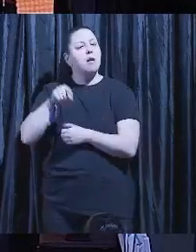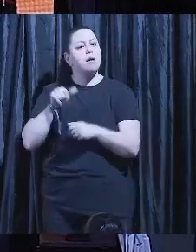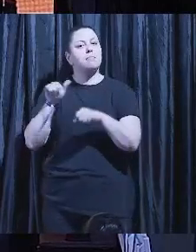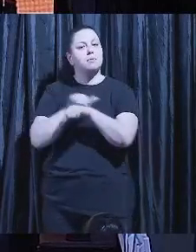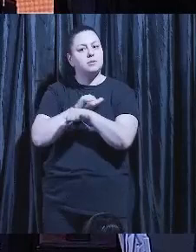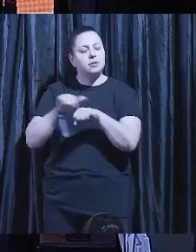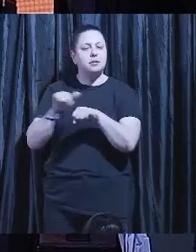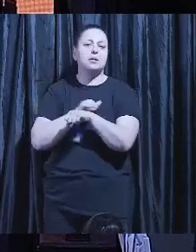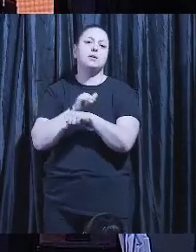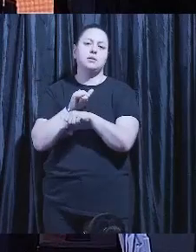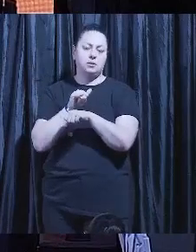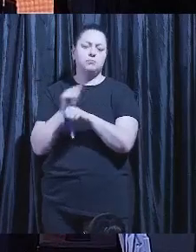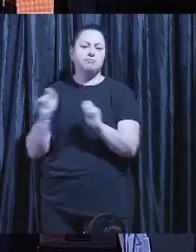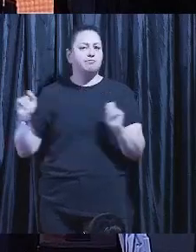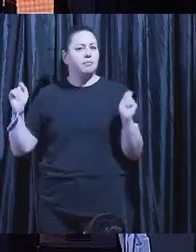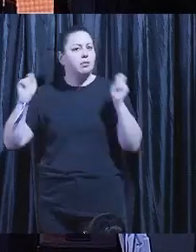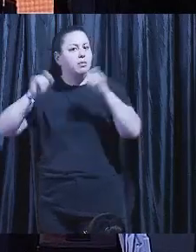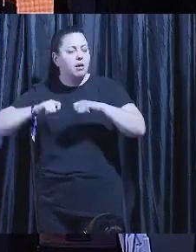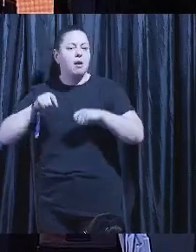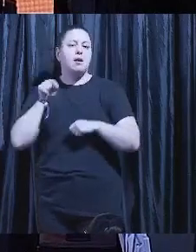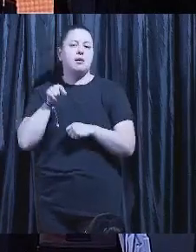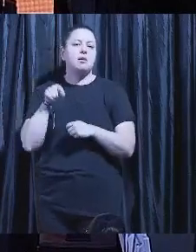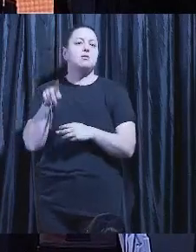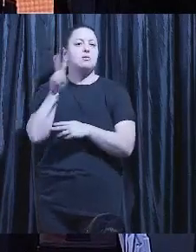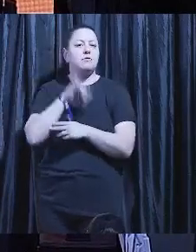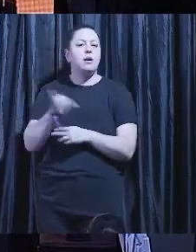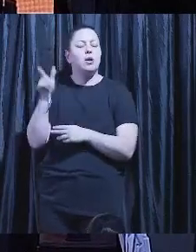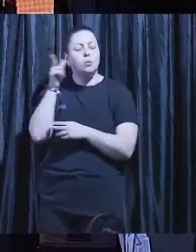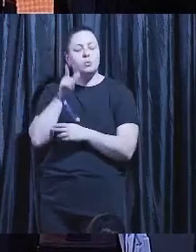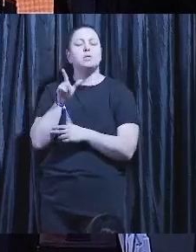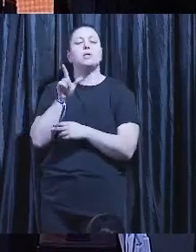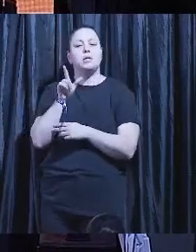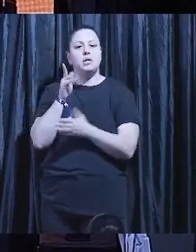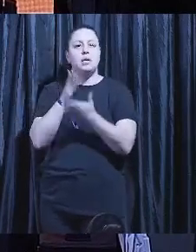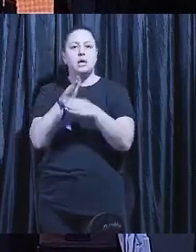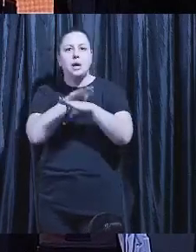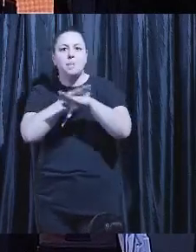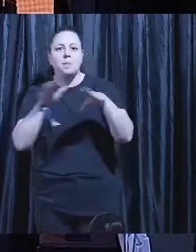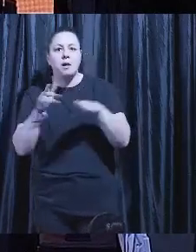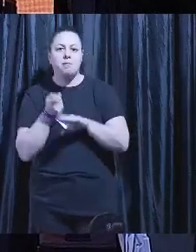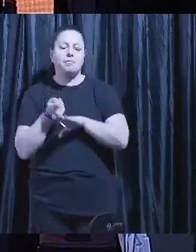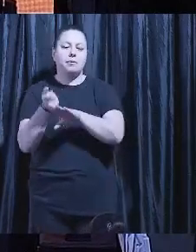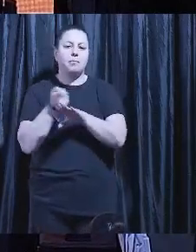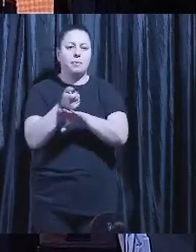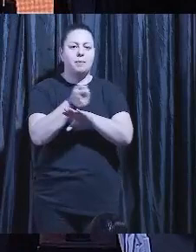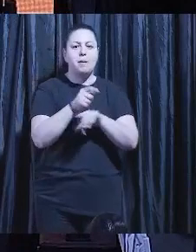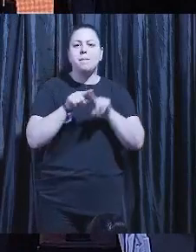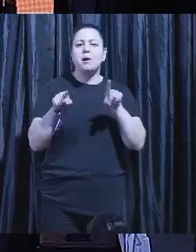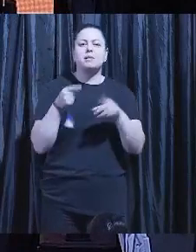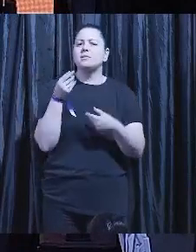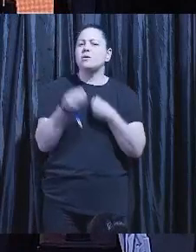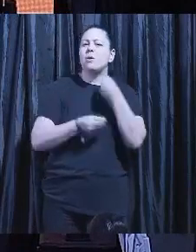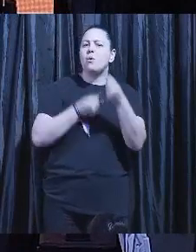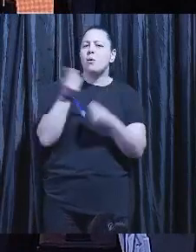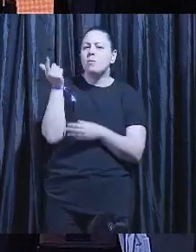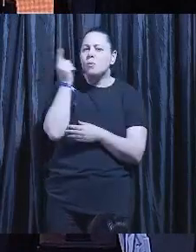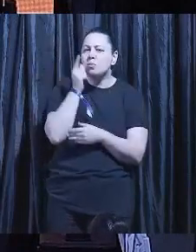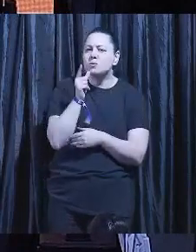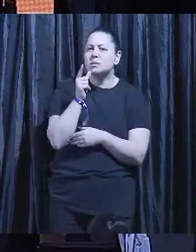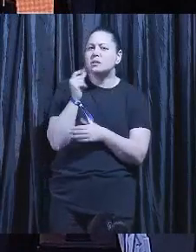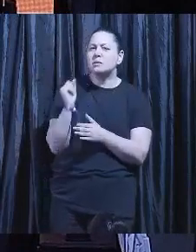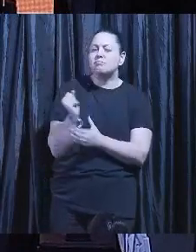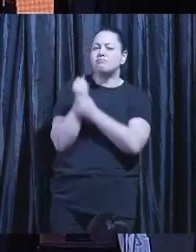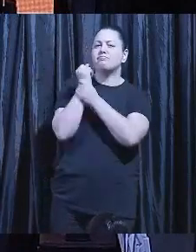é o antídoto para esse vírus, né, a vacina. Como é que a gente garante um processo de construção